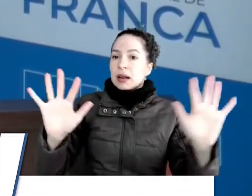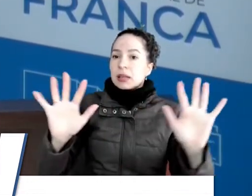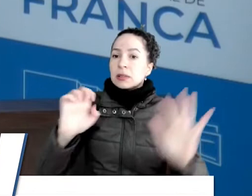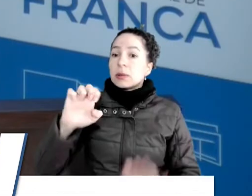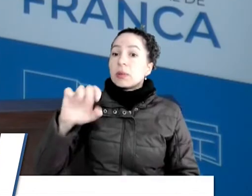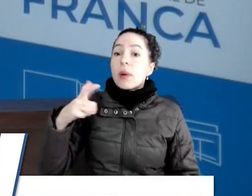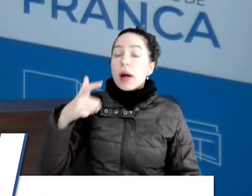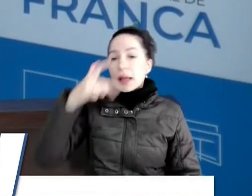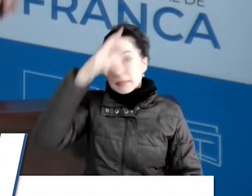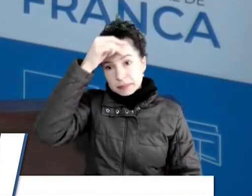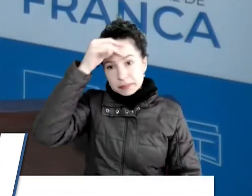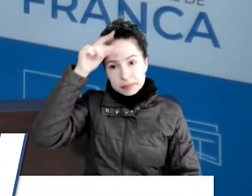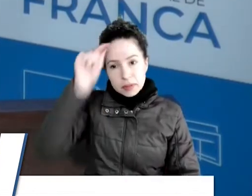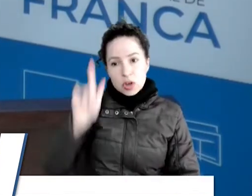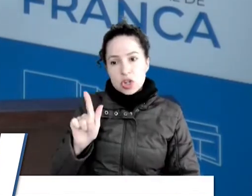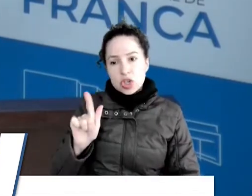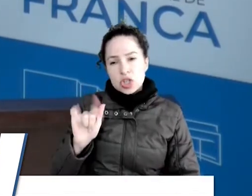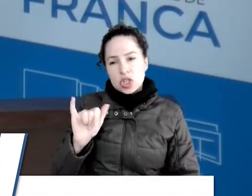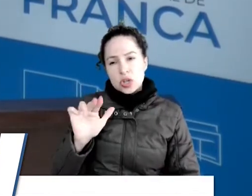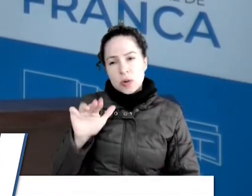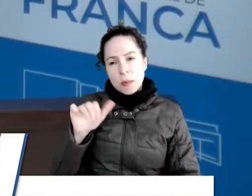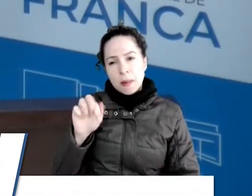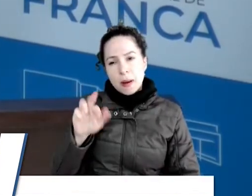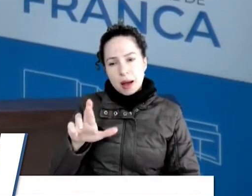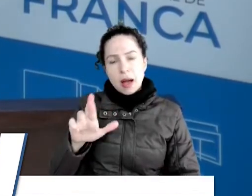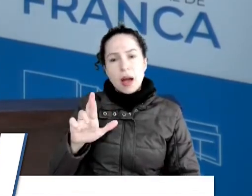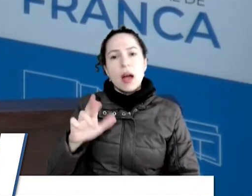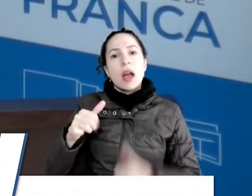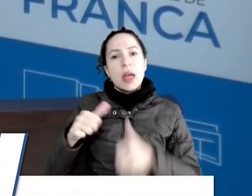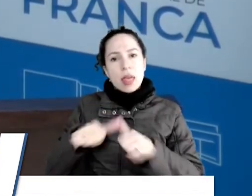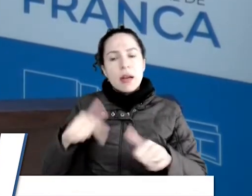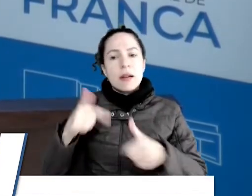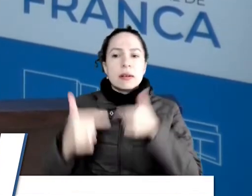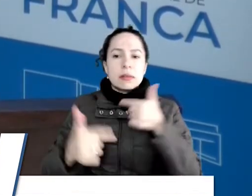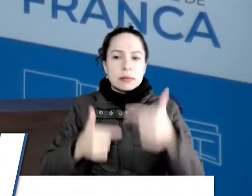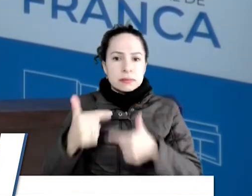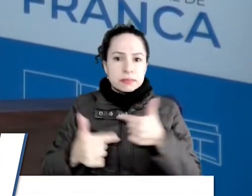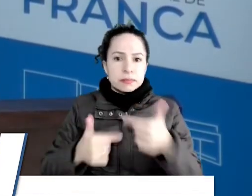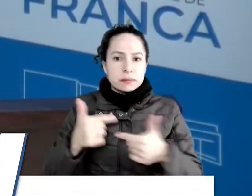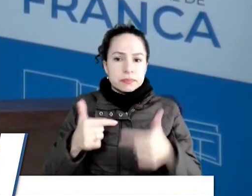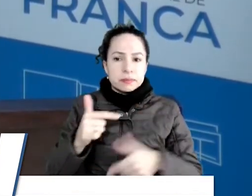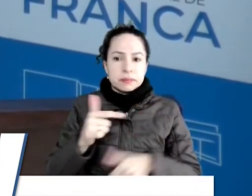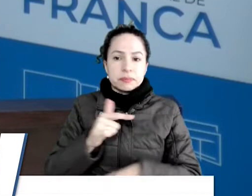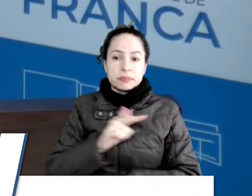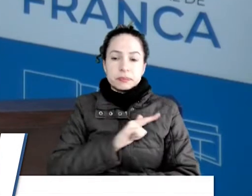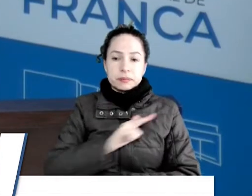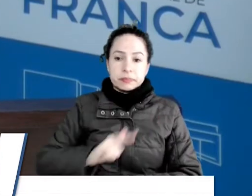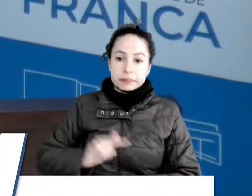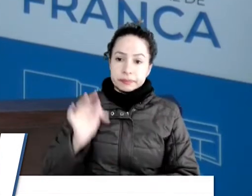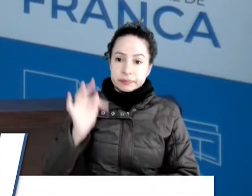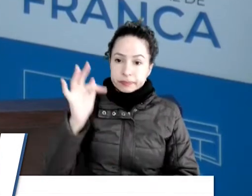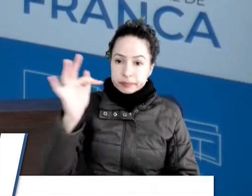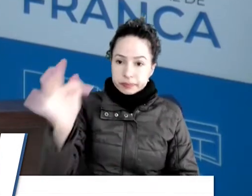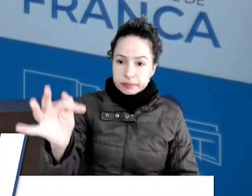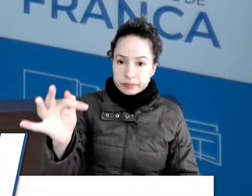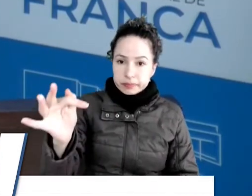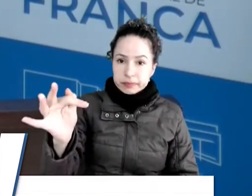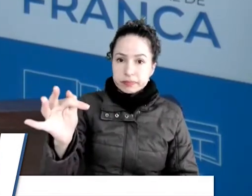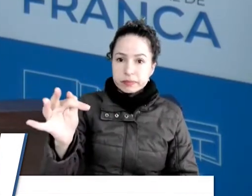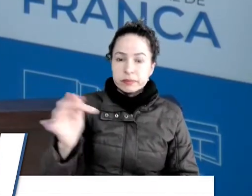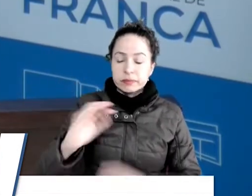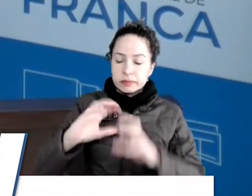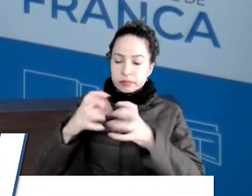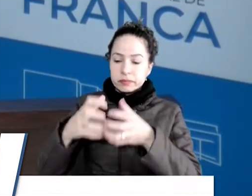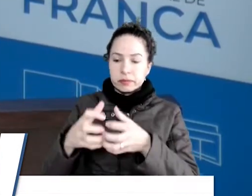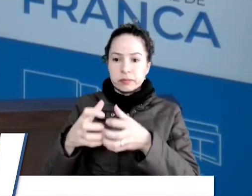ex-prefeito Gilmar Dominici, que estava trabalhando no governo federal, no gabinete da presidência